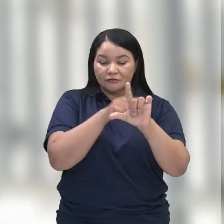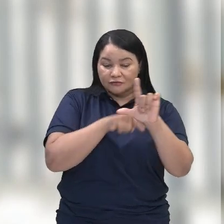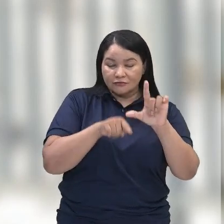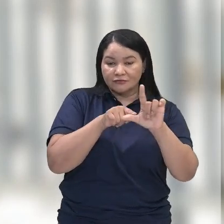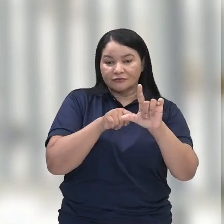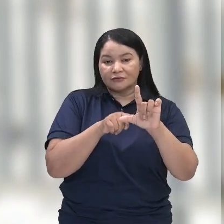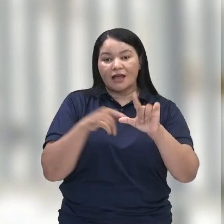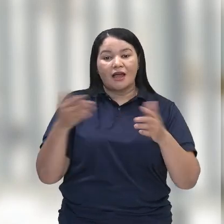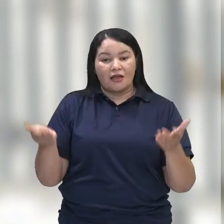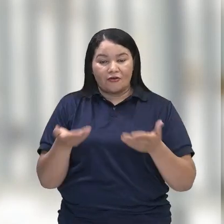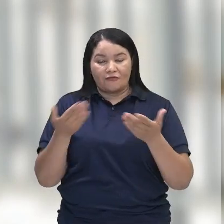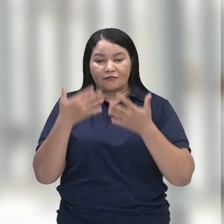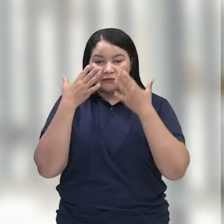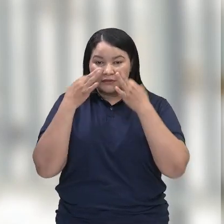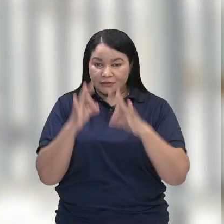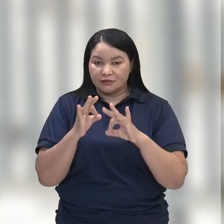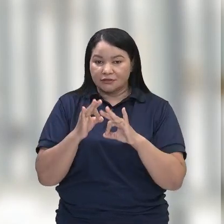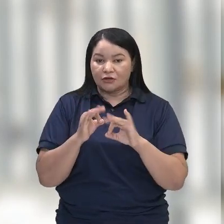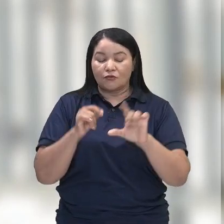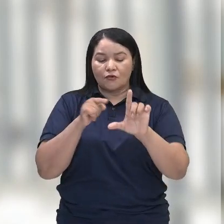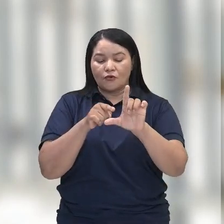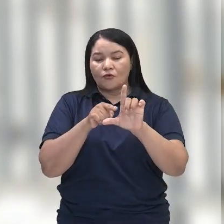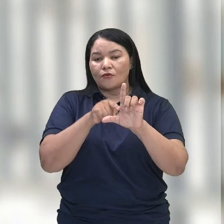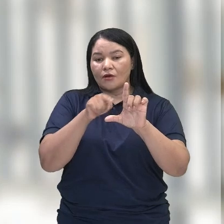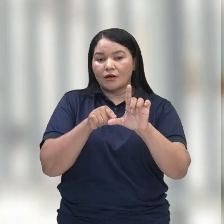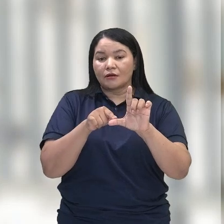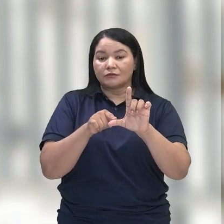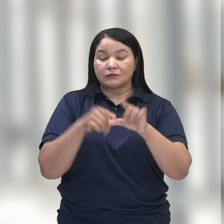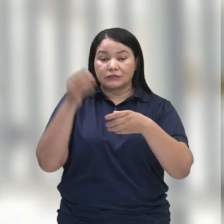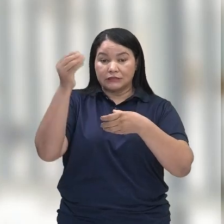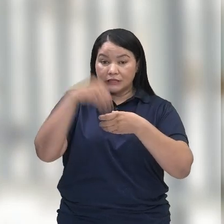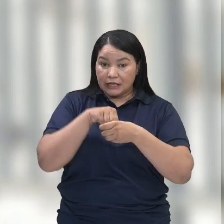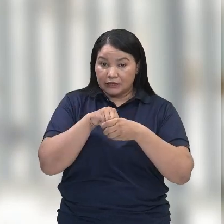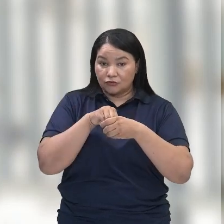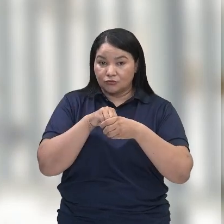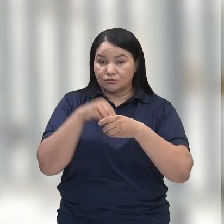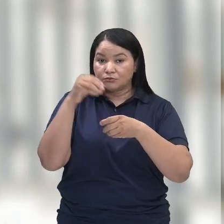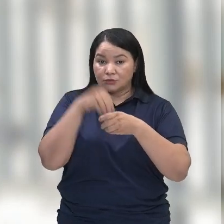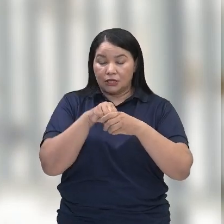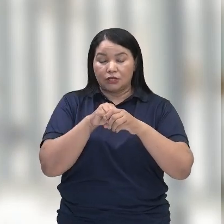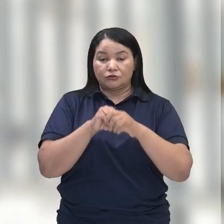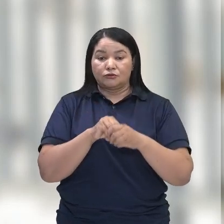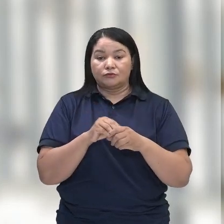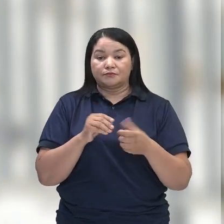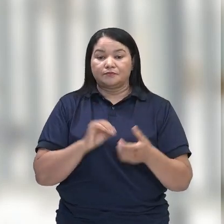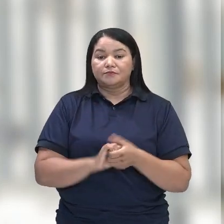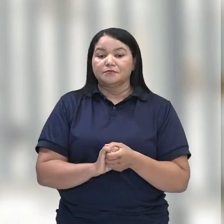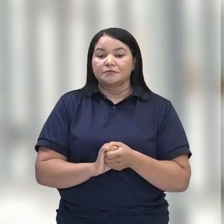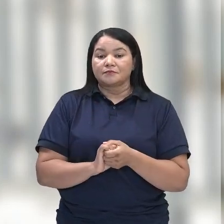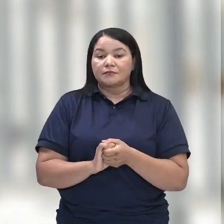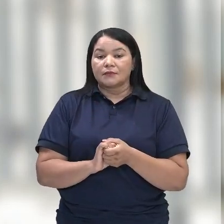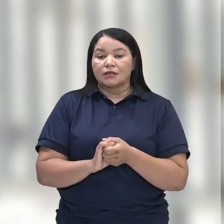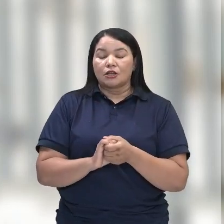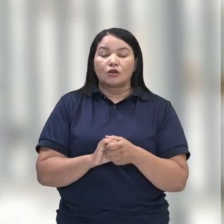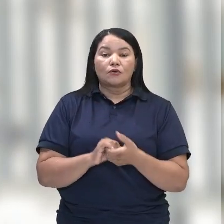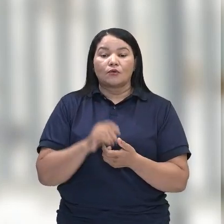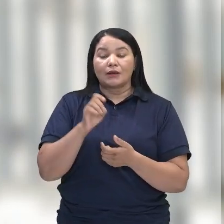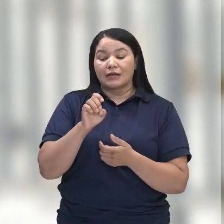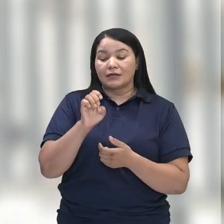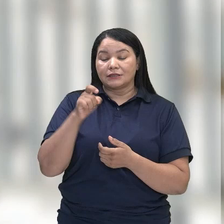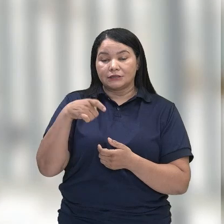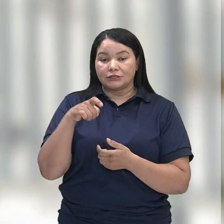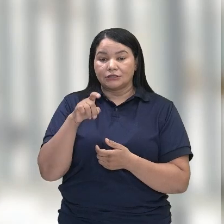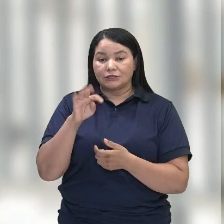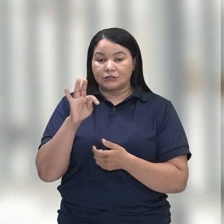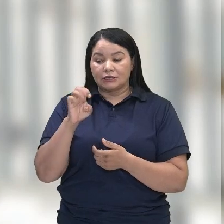dos senhores aí na questão dos ângulos. Os ângulos internos são aqueles que estarão dentro ali do triângulo, guardadinhos. Os ângulos externos